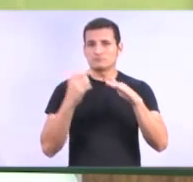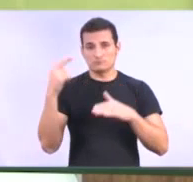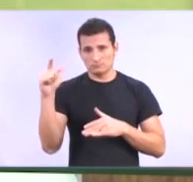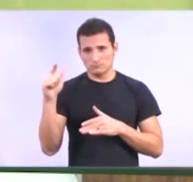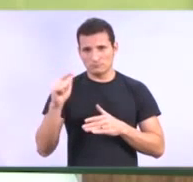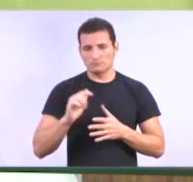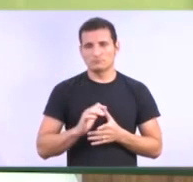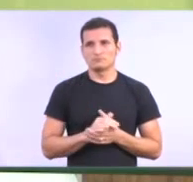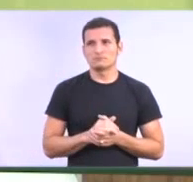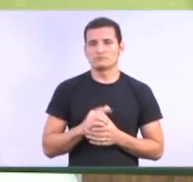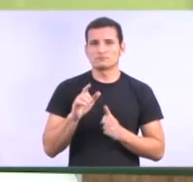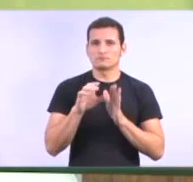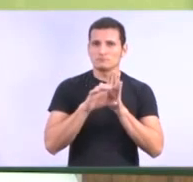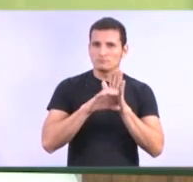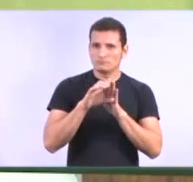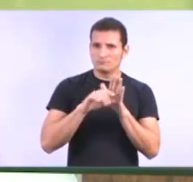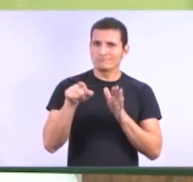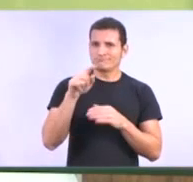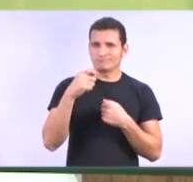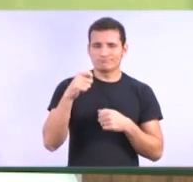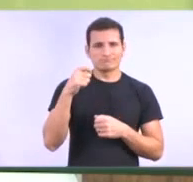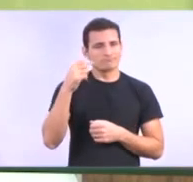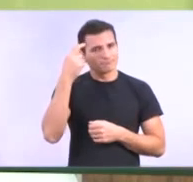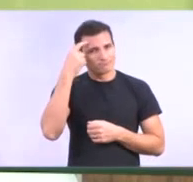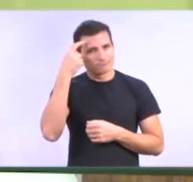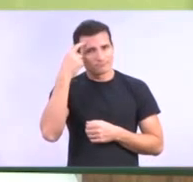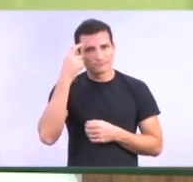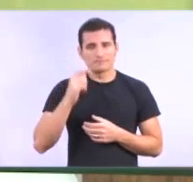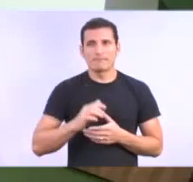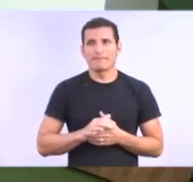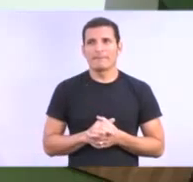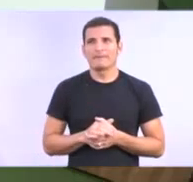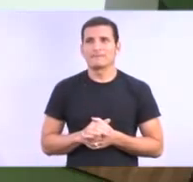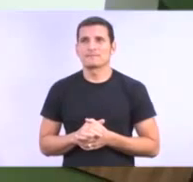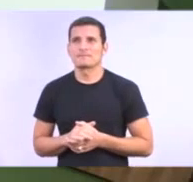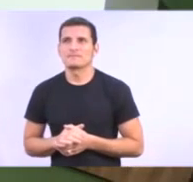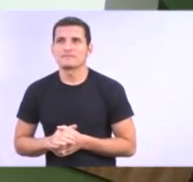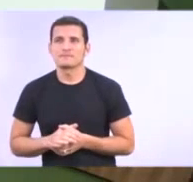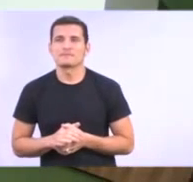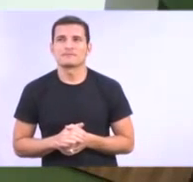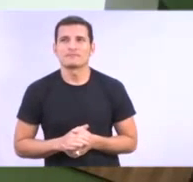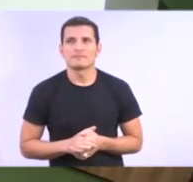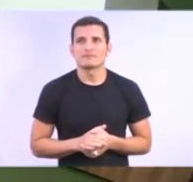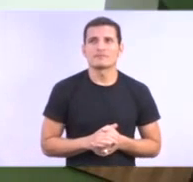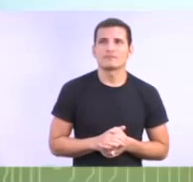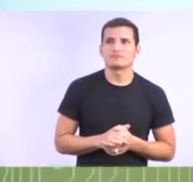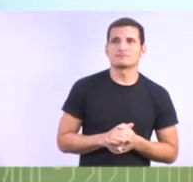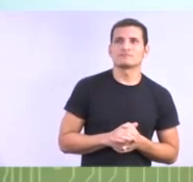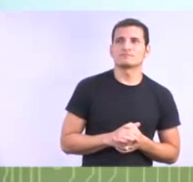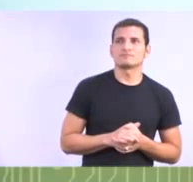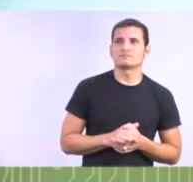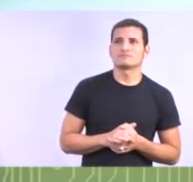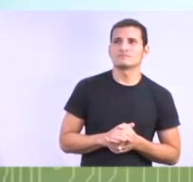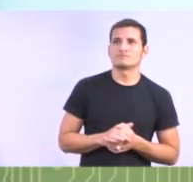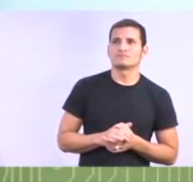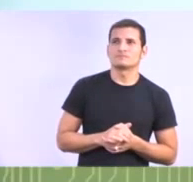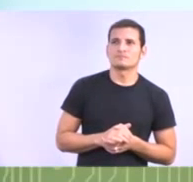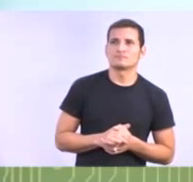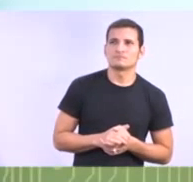Então, esse conceito você deve ter em mente, ok? Muito bom. E aí, então, a gente chega a